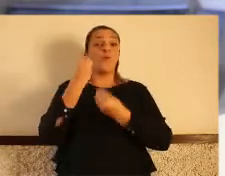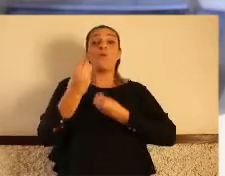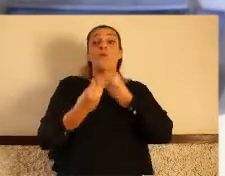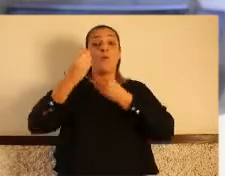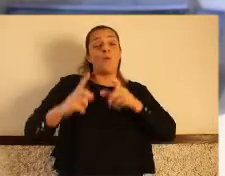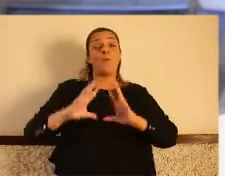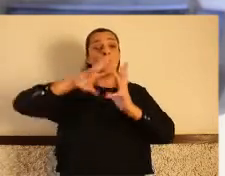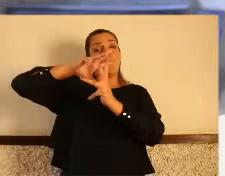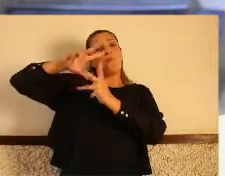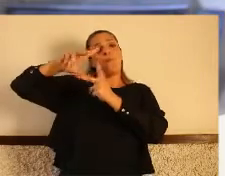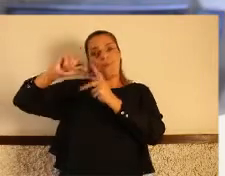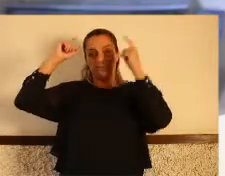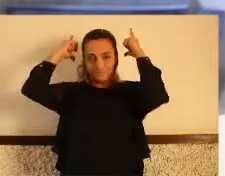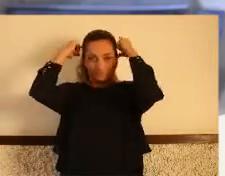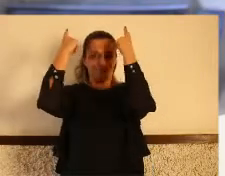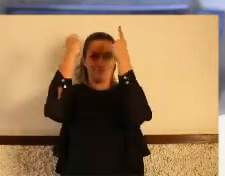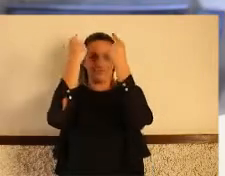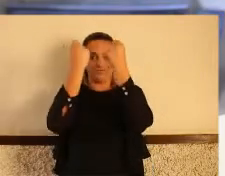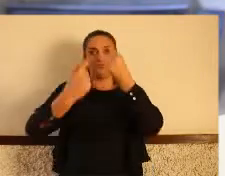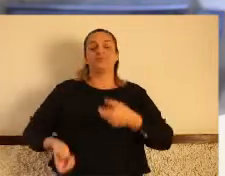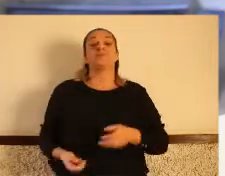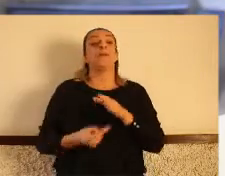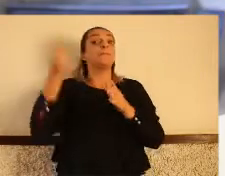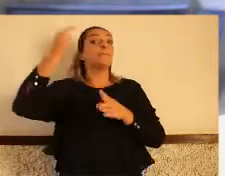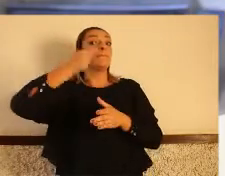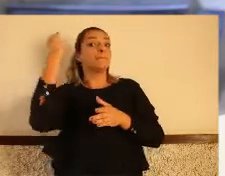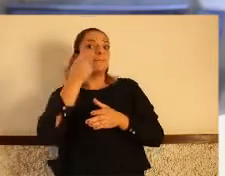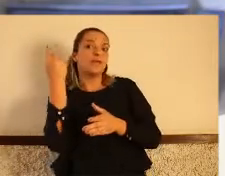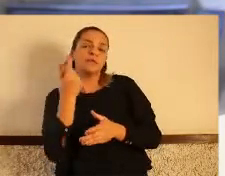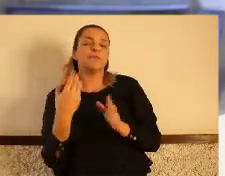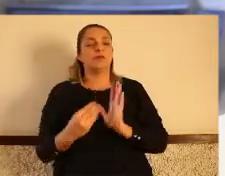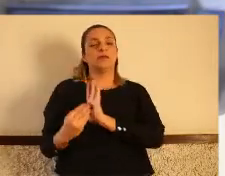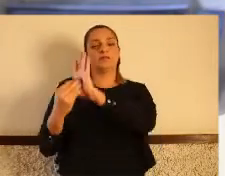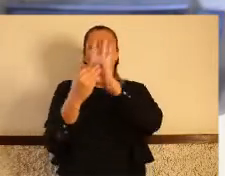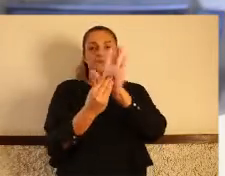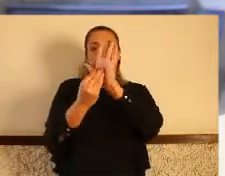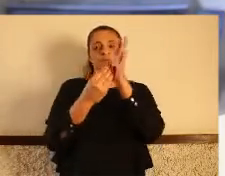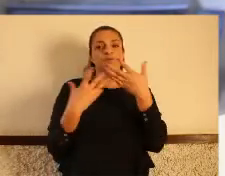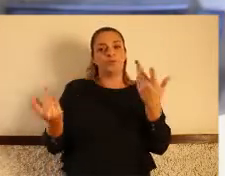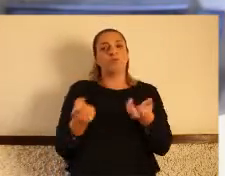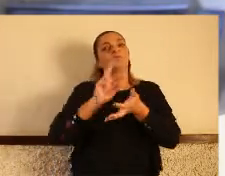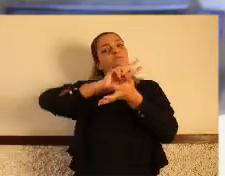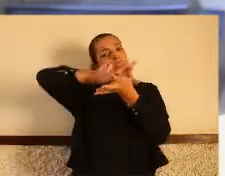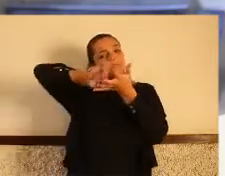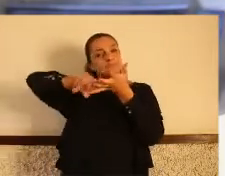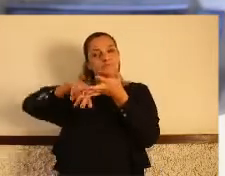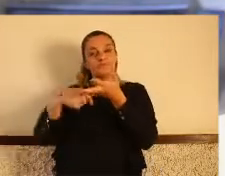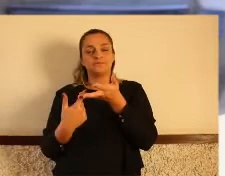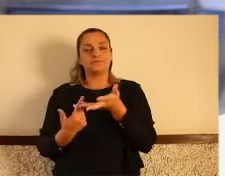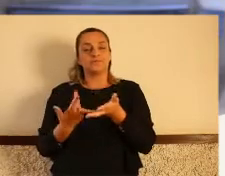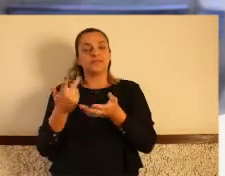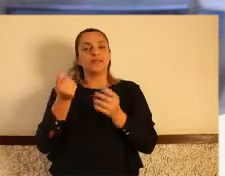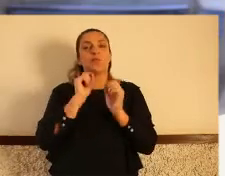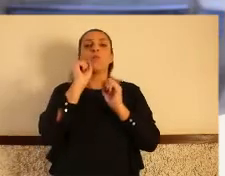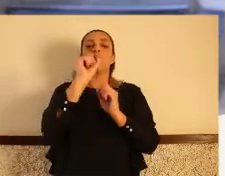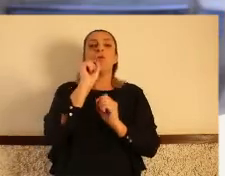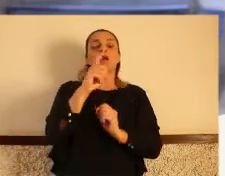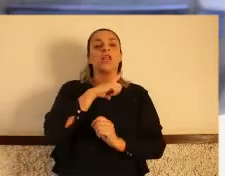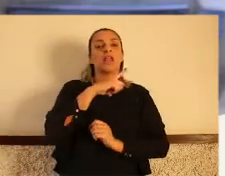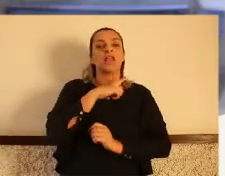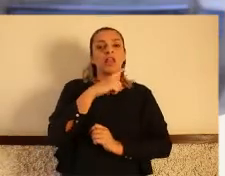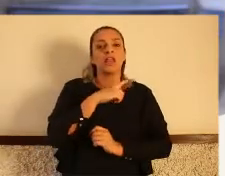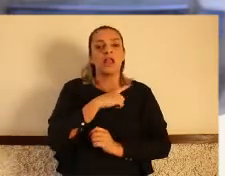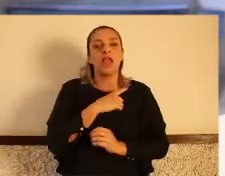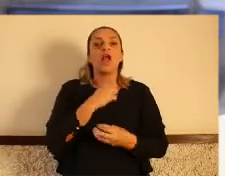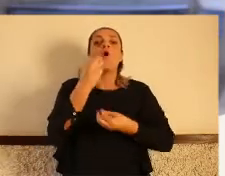do mundo grego. A primeira dessas expressões, que é uma característica, o fato de você ter um